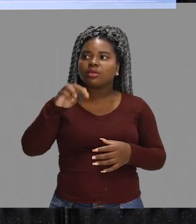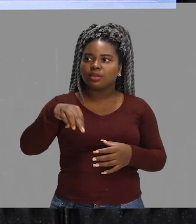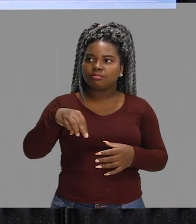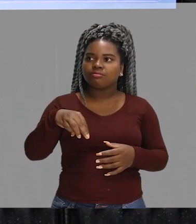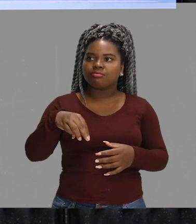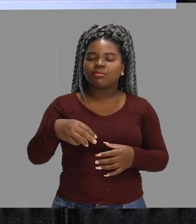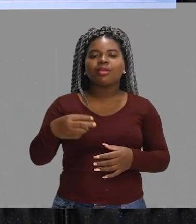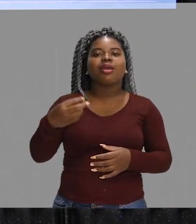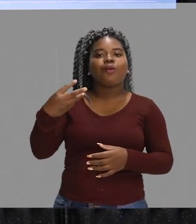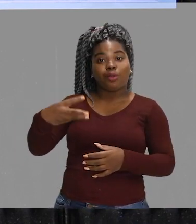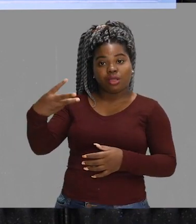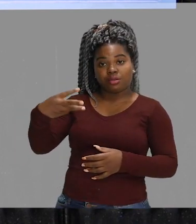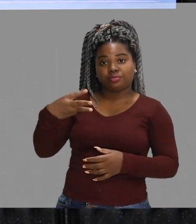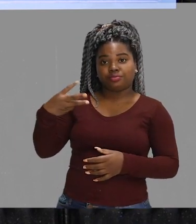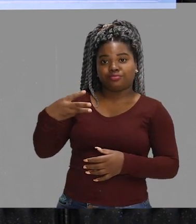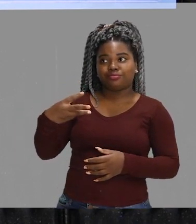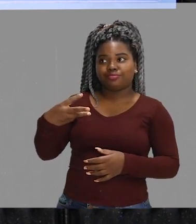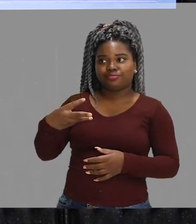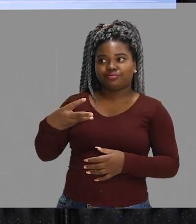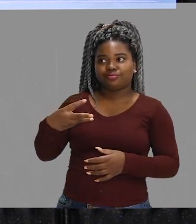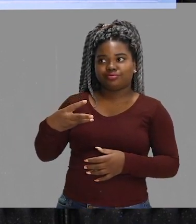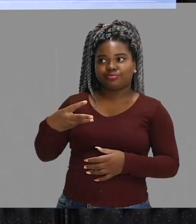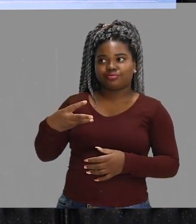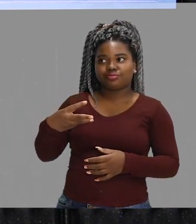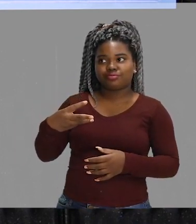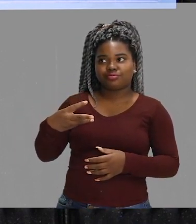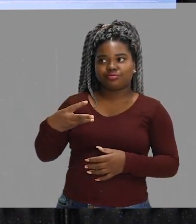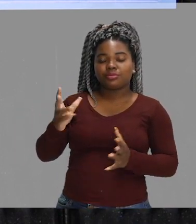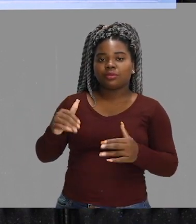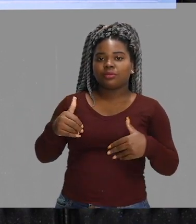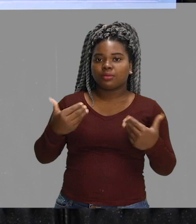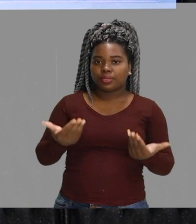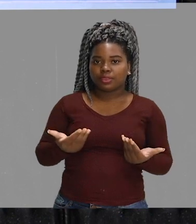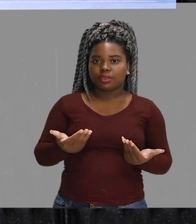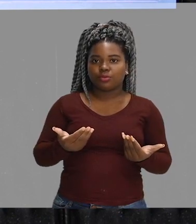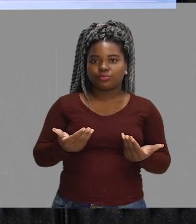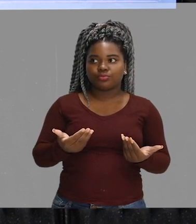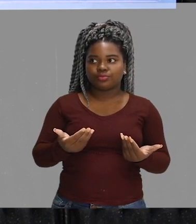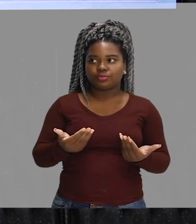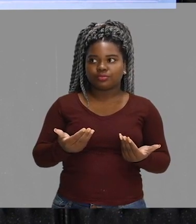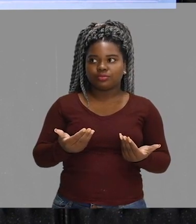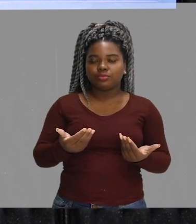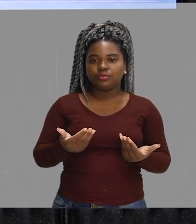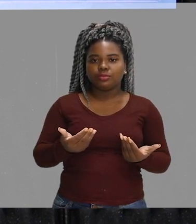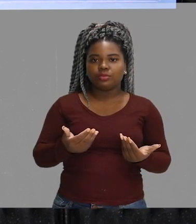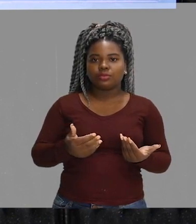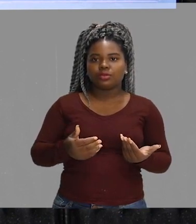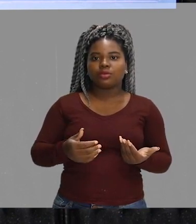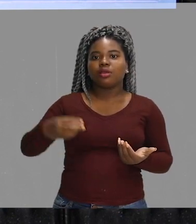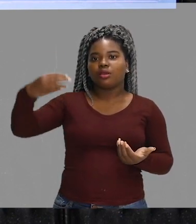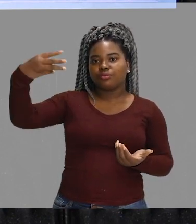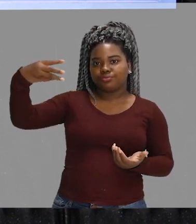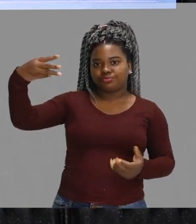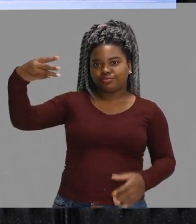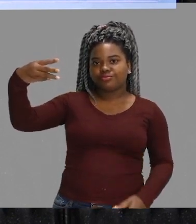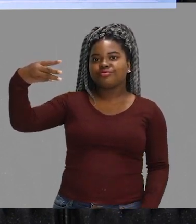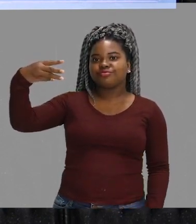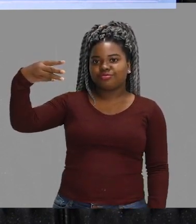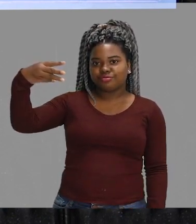que terminam no subnível D. Terminam no subnível D. E essas duas linhas que